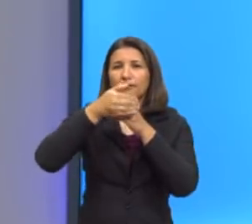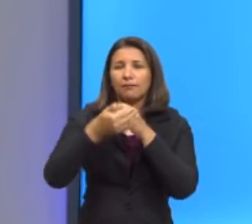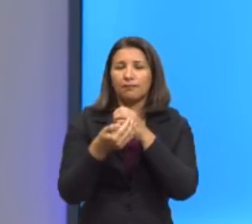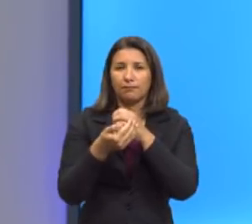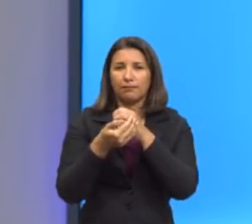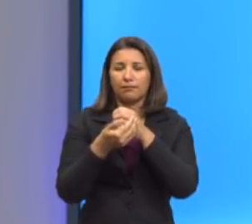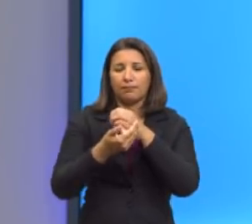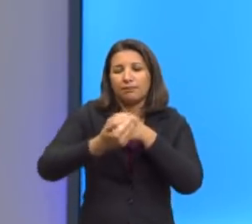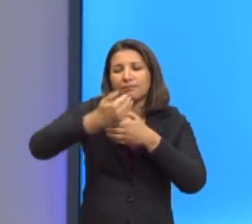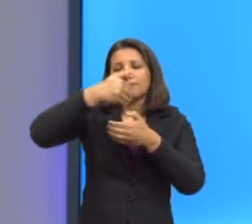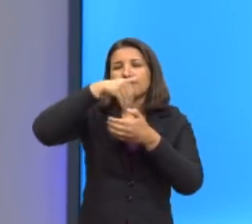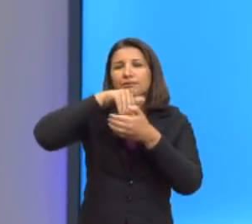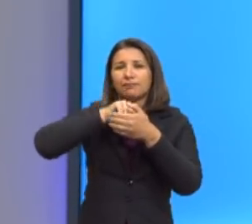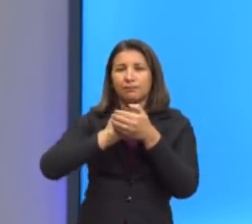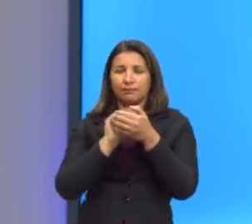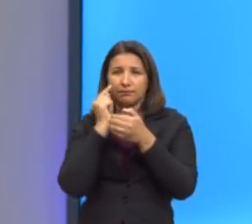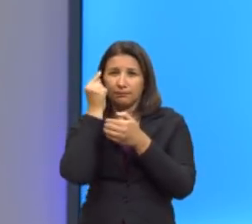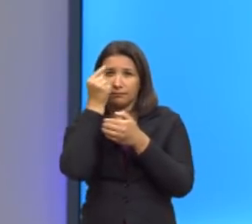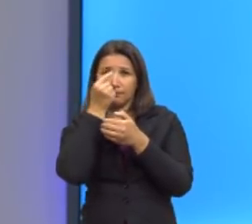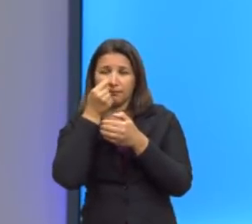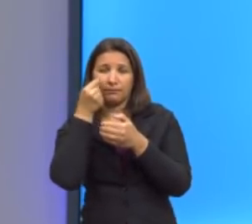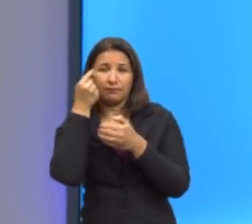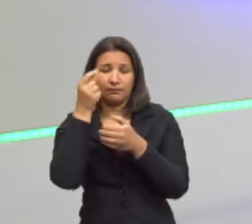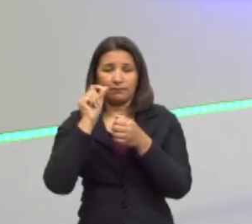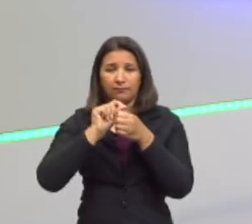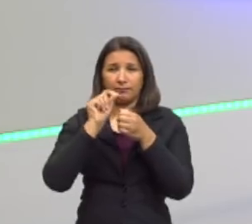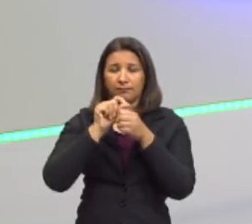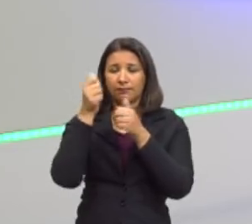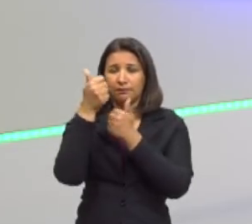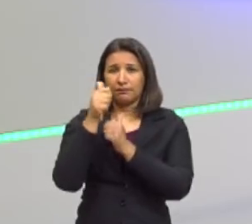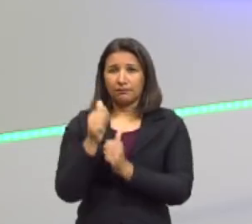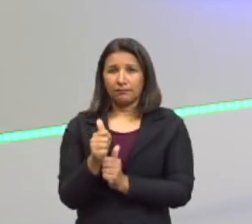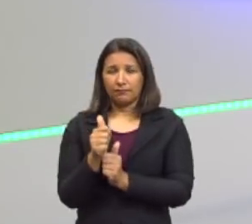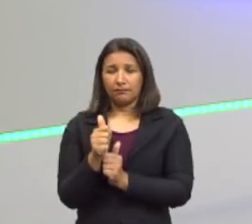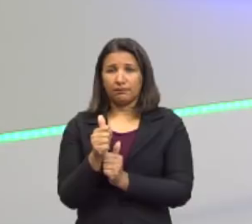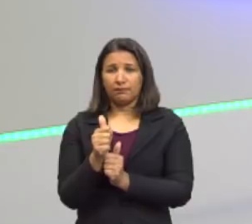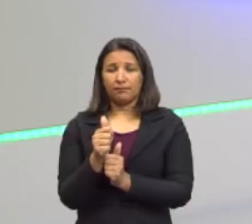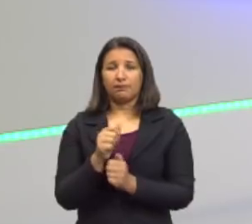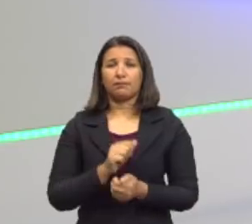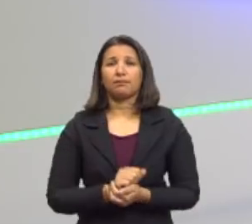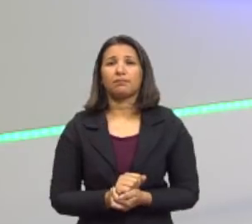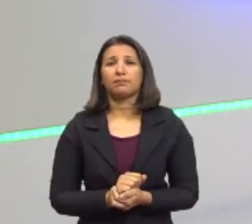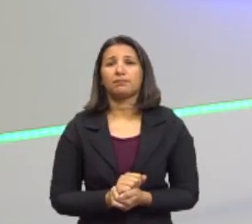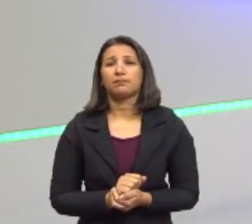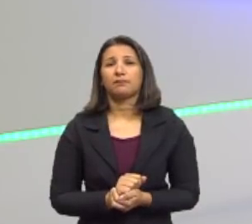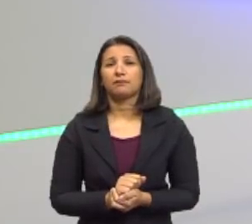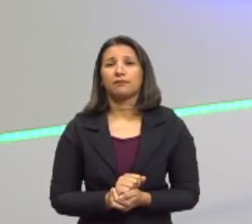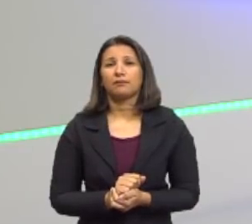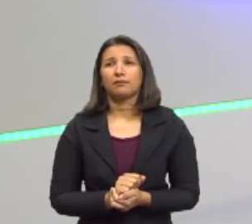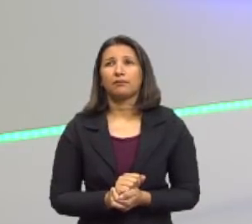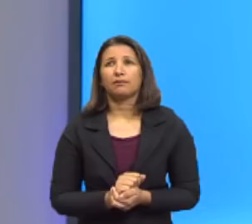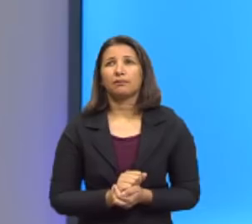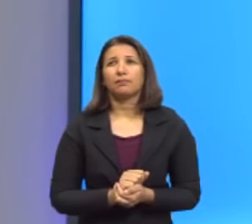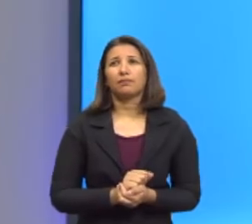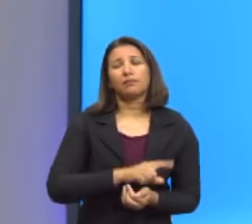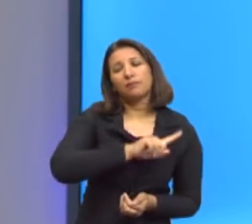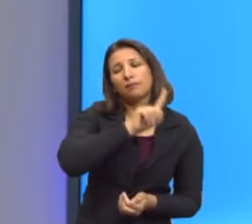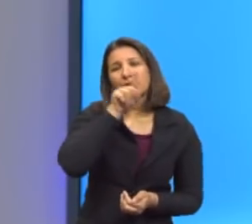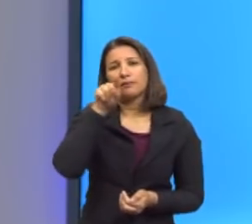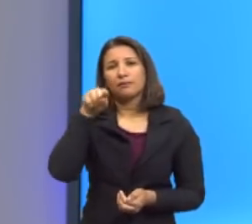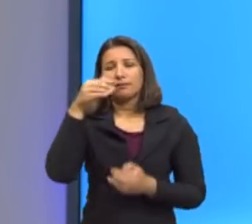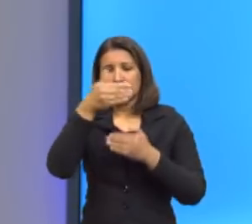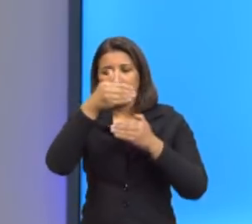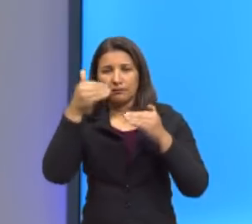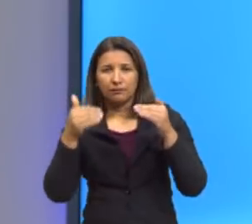onde se forma a imagem nos nossos olhos, certo? E aqui numa máquina fotográfica